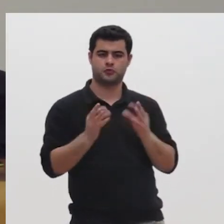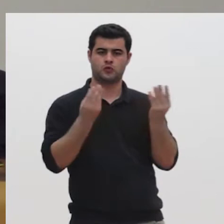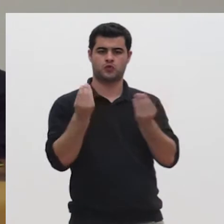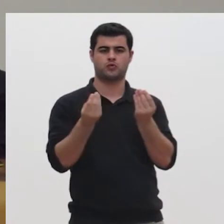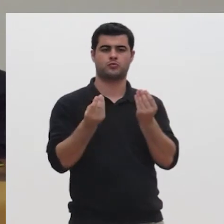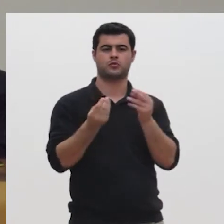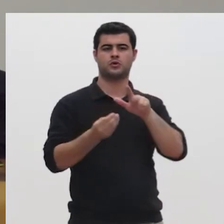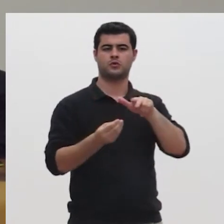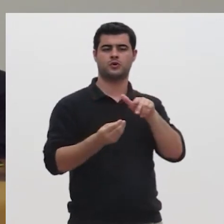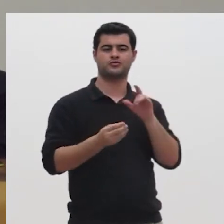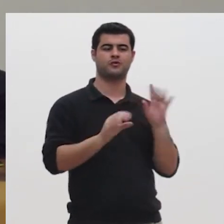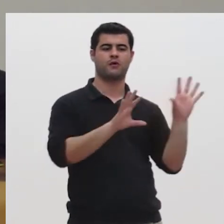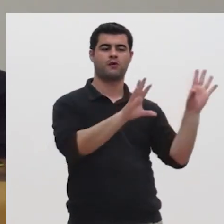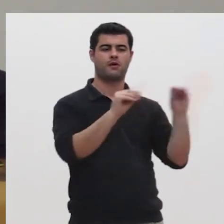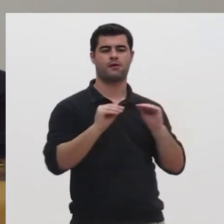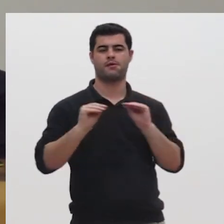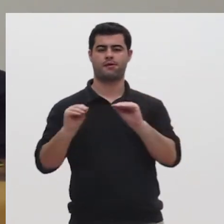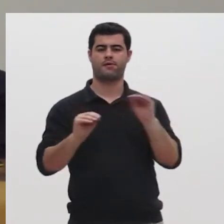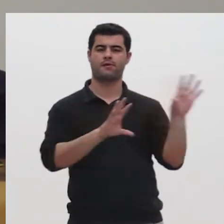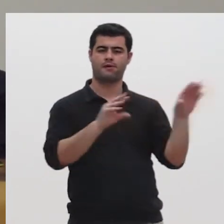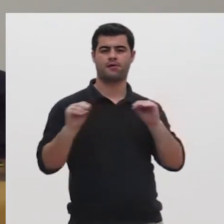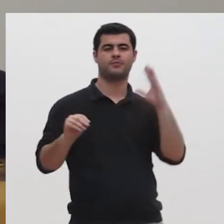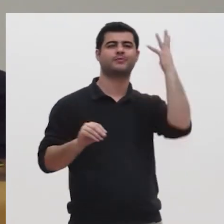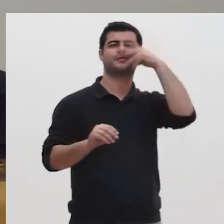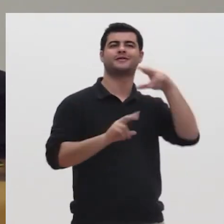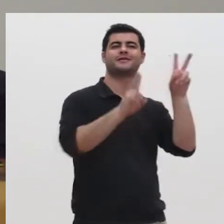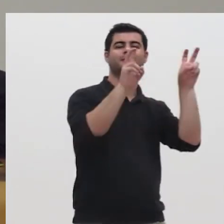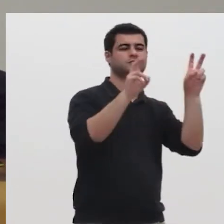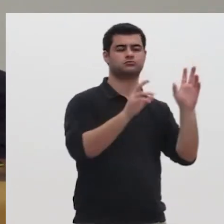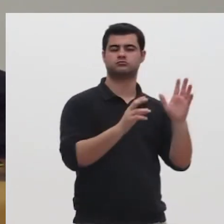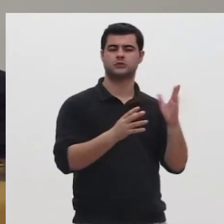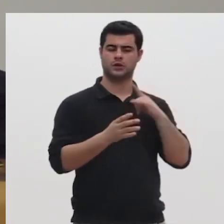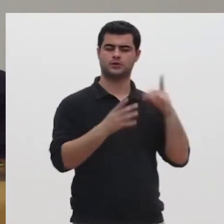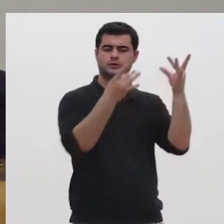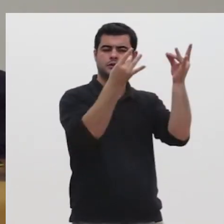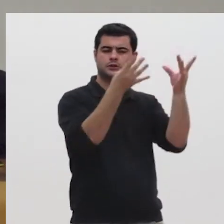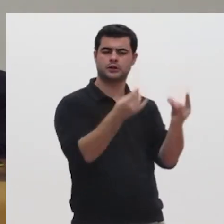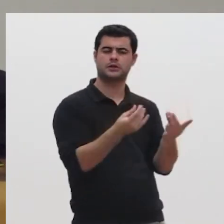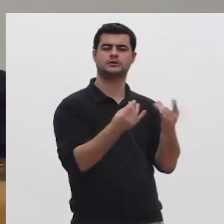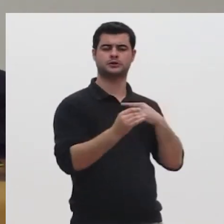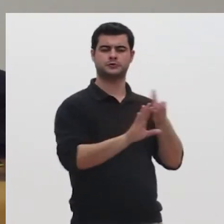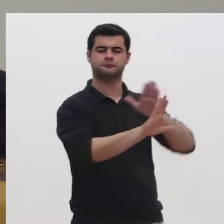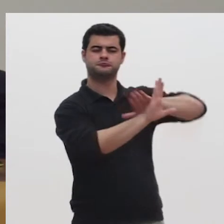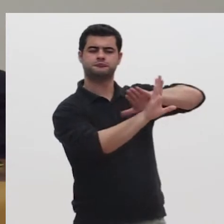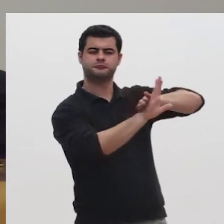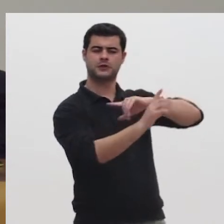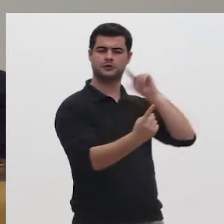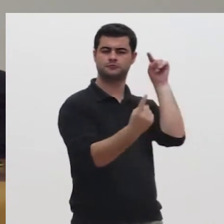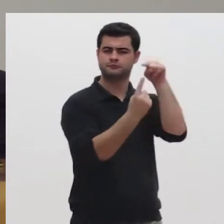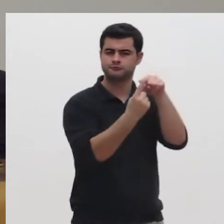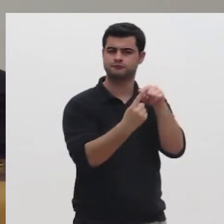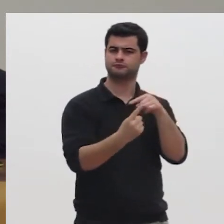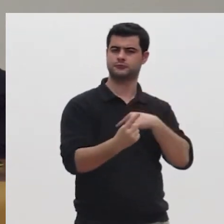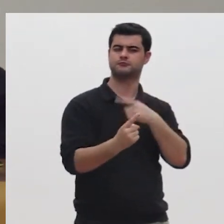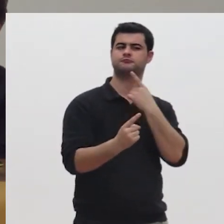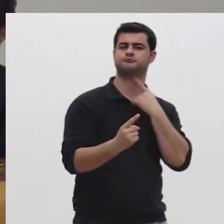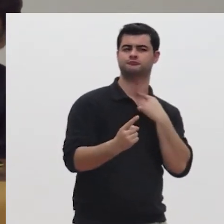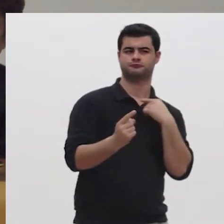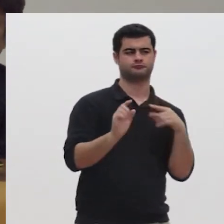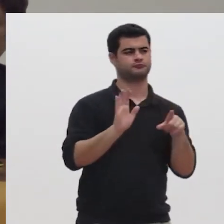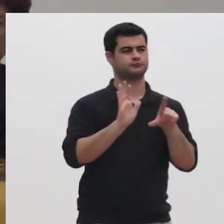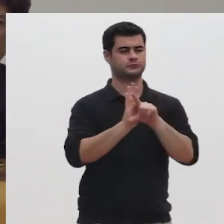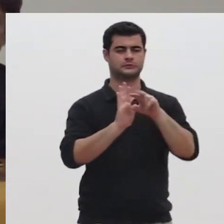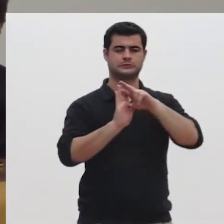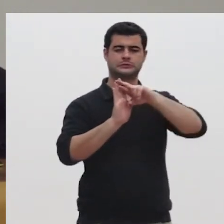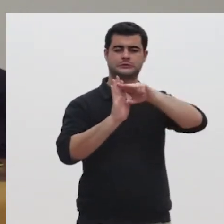são copiar e colar de belas palavras, são propostas detalhadas, com metas, com diretrizes, com uma forma